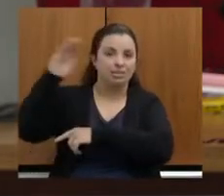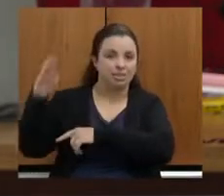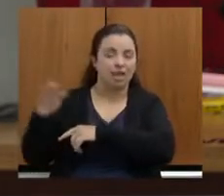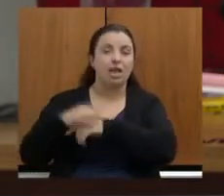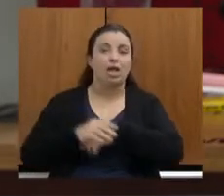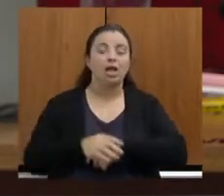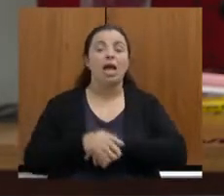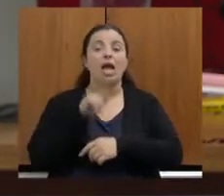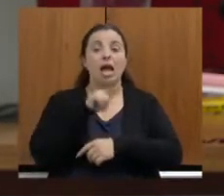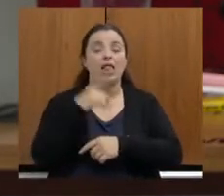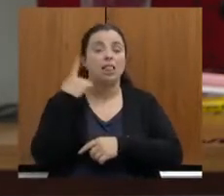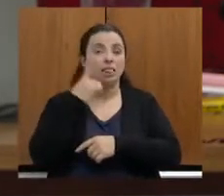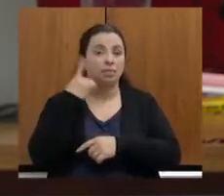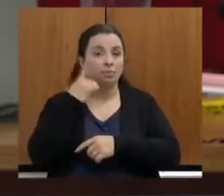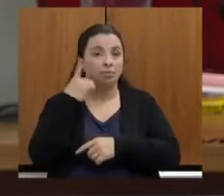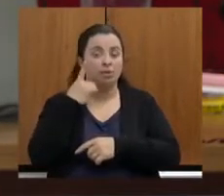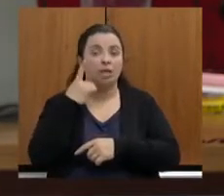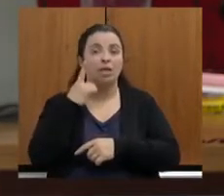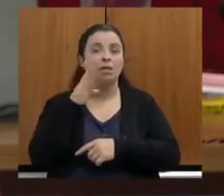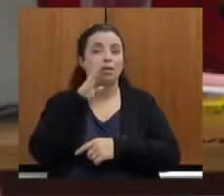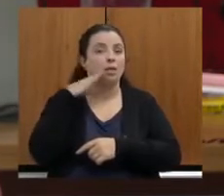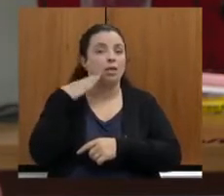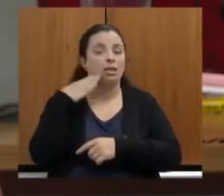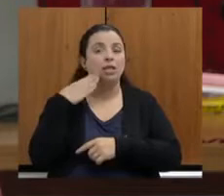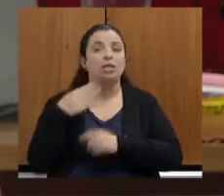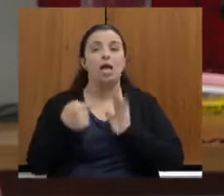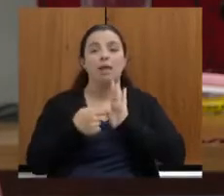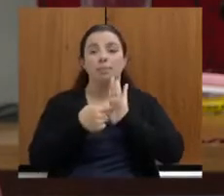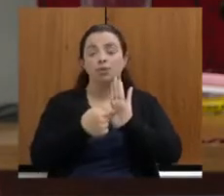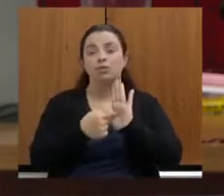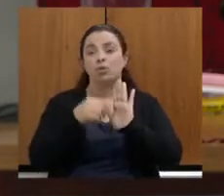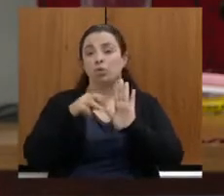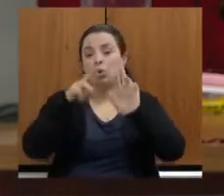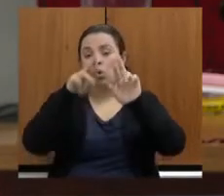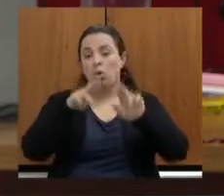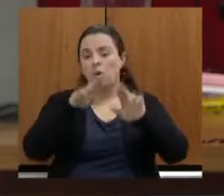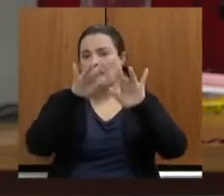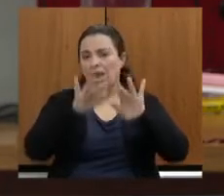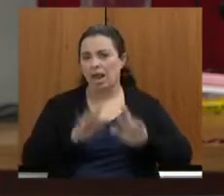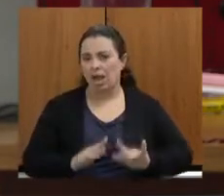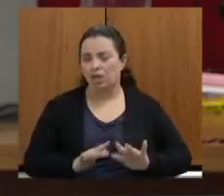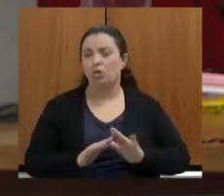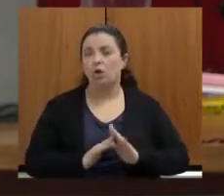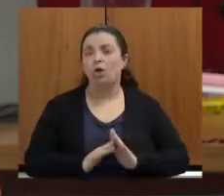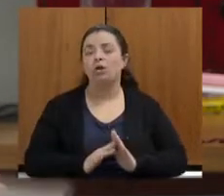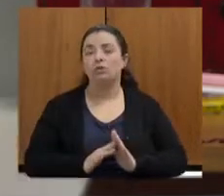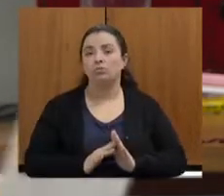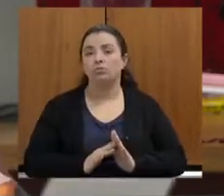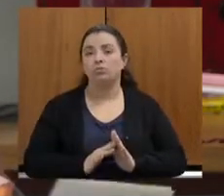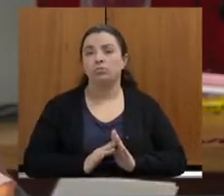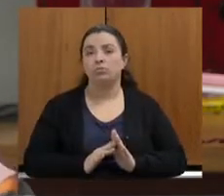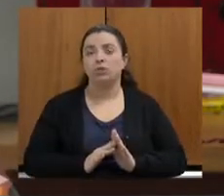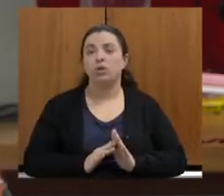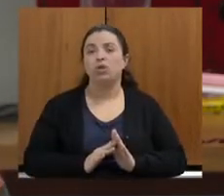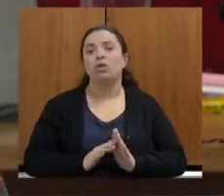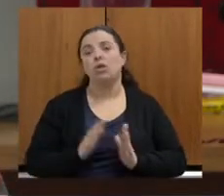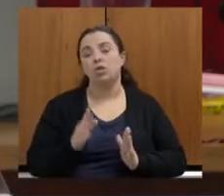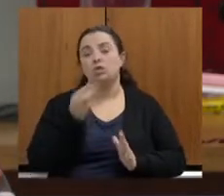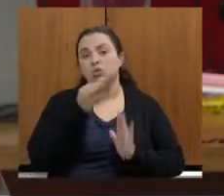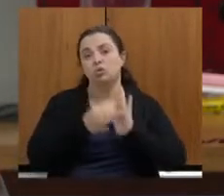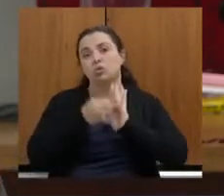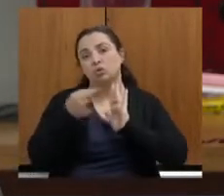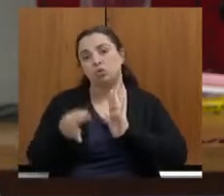um relatório é indicando o tombamento da Serra aprovamos a comissão e agora estamos guardando